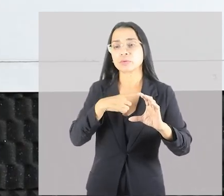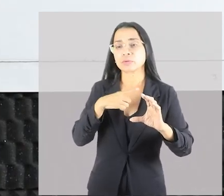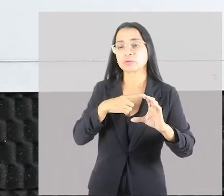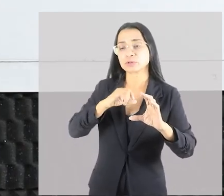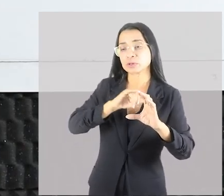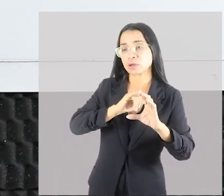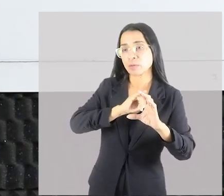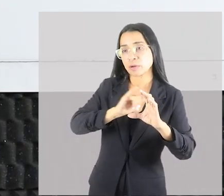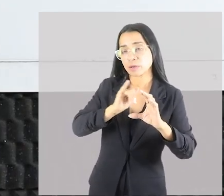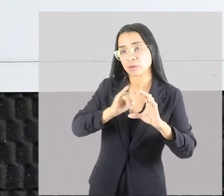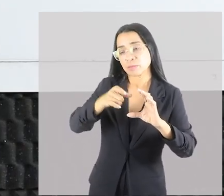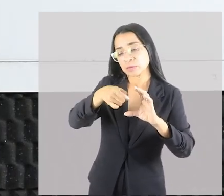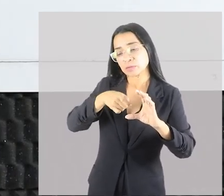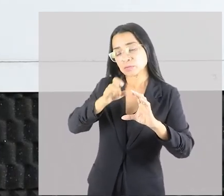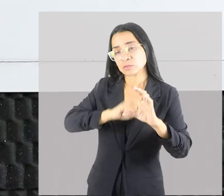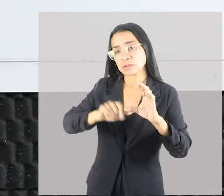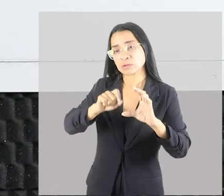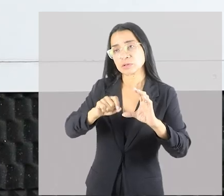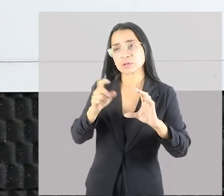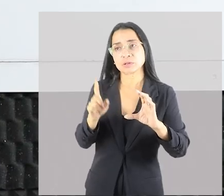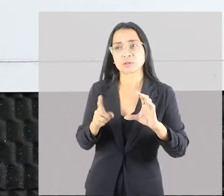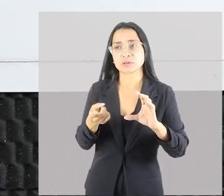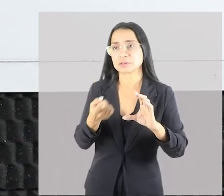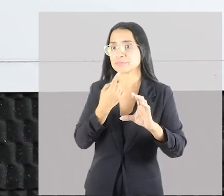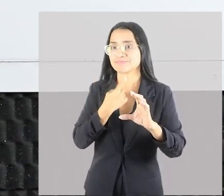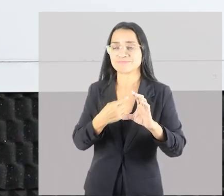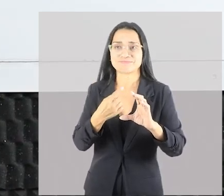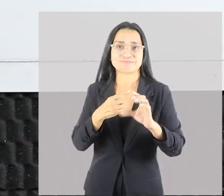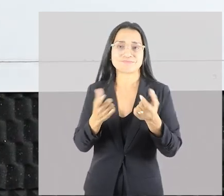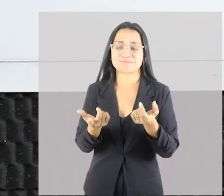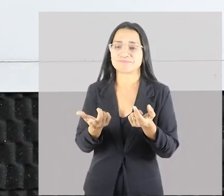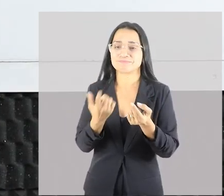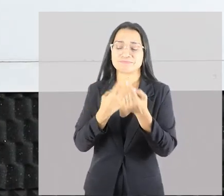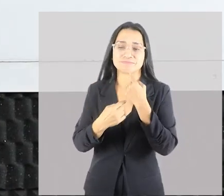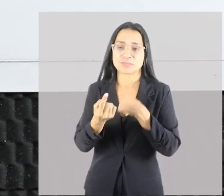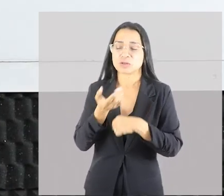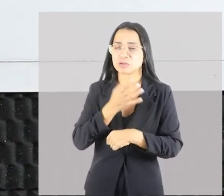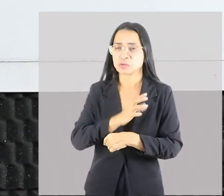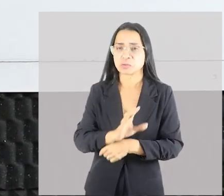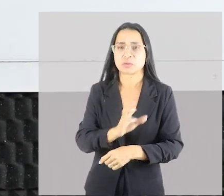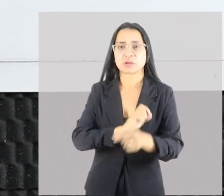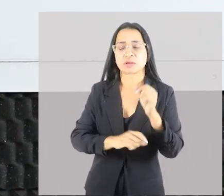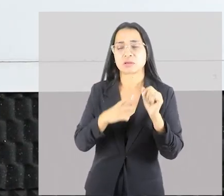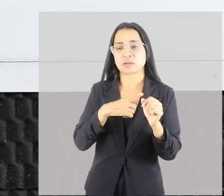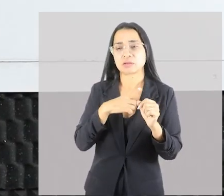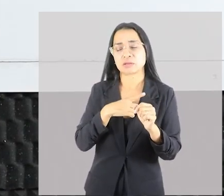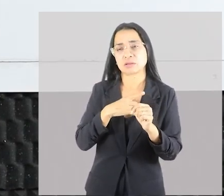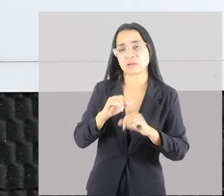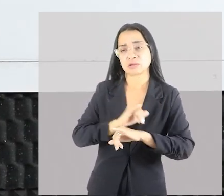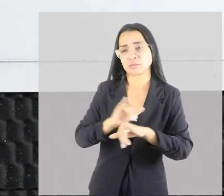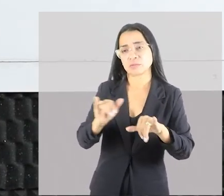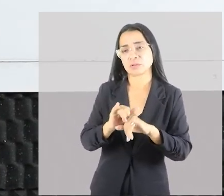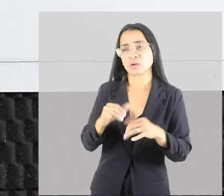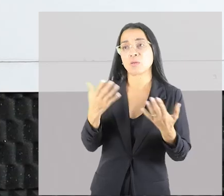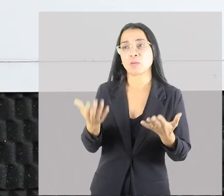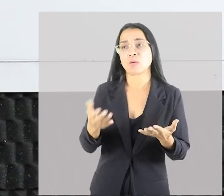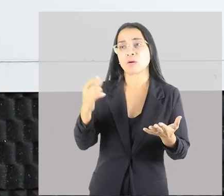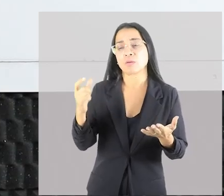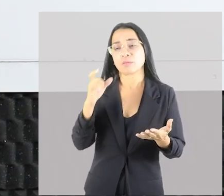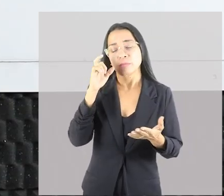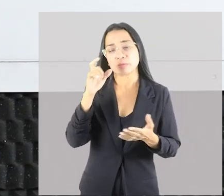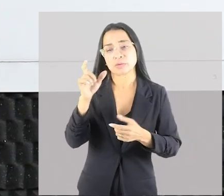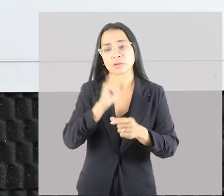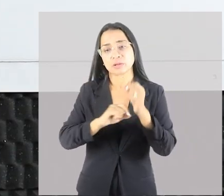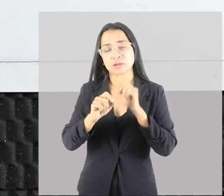uma informação X, que você, né, não deseja ter essa informação. Imagina o quão interessante seria, né, talvez seja até